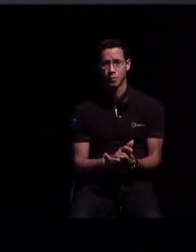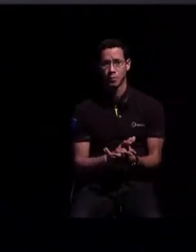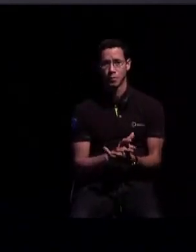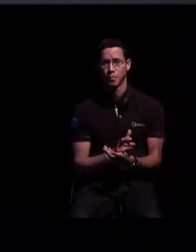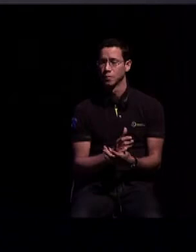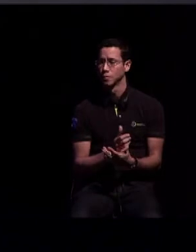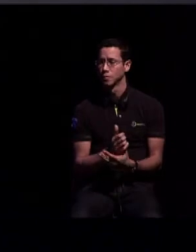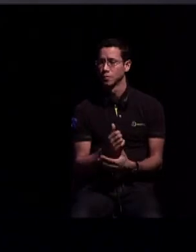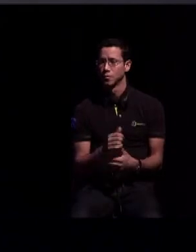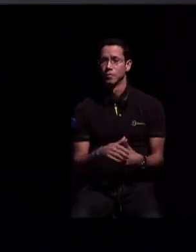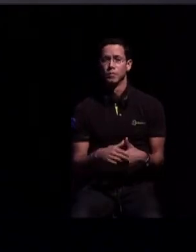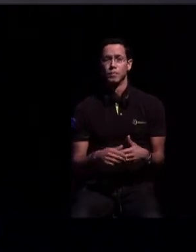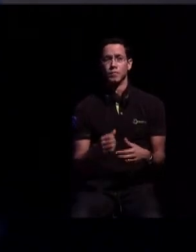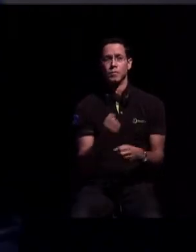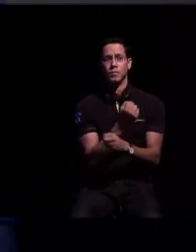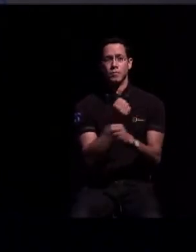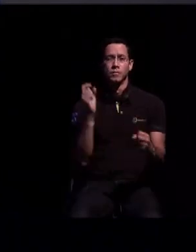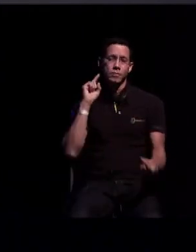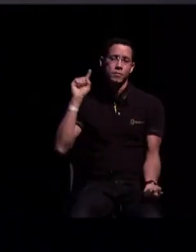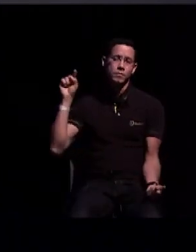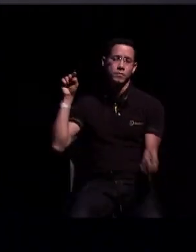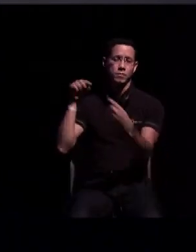inflexão, em 1930, né?